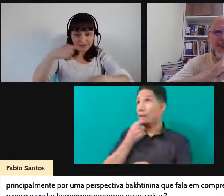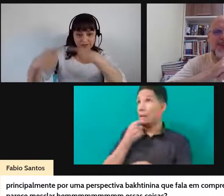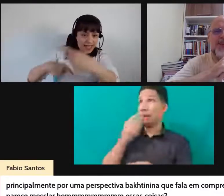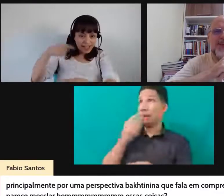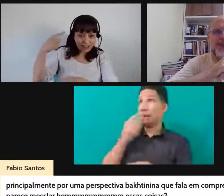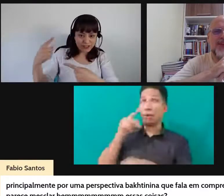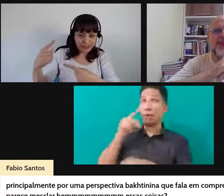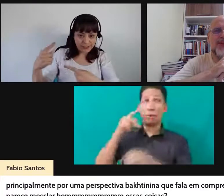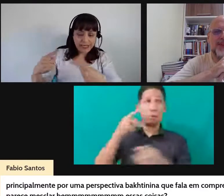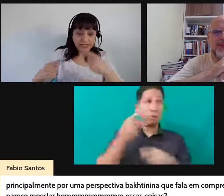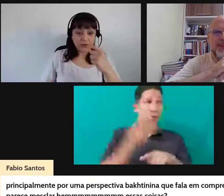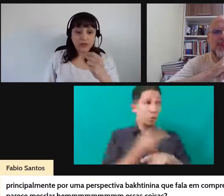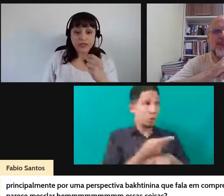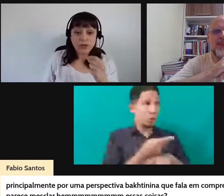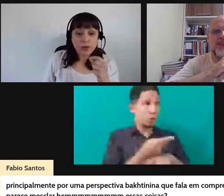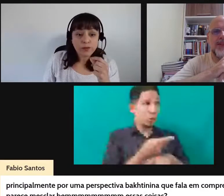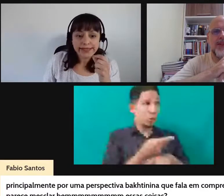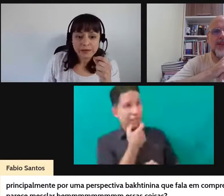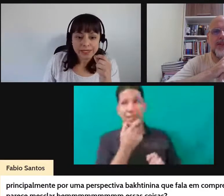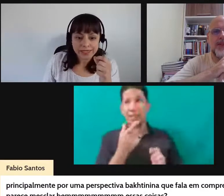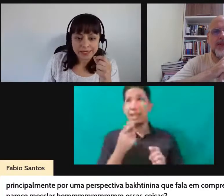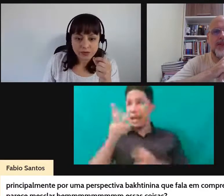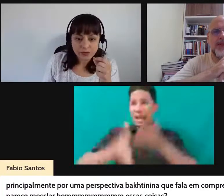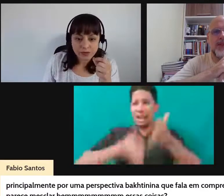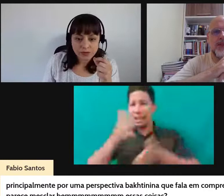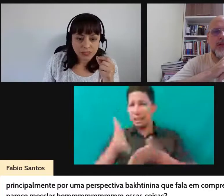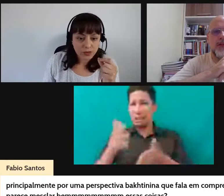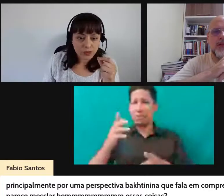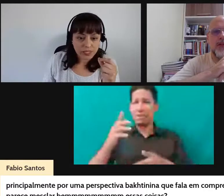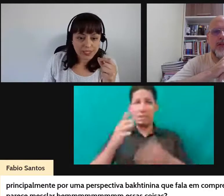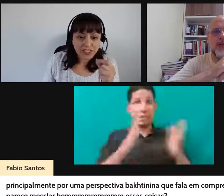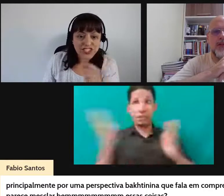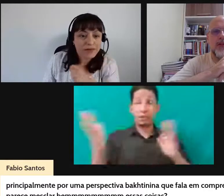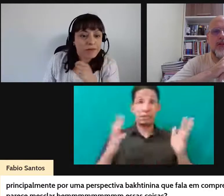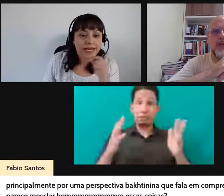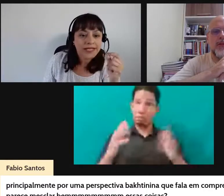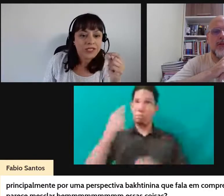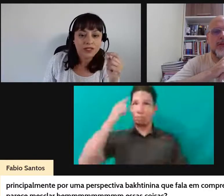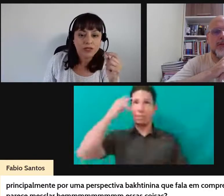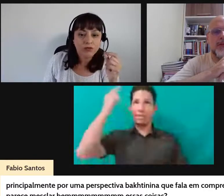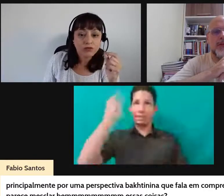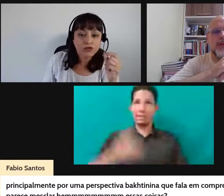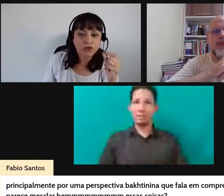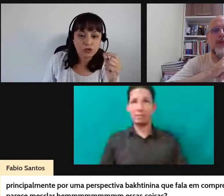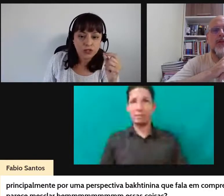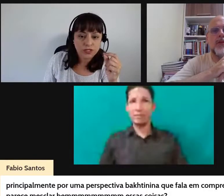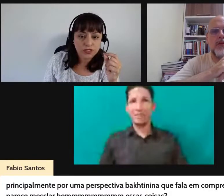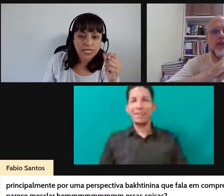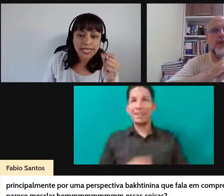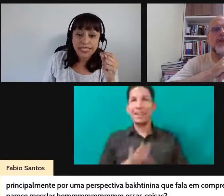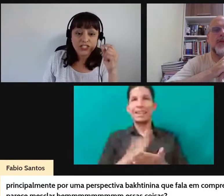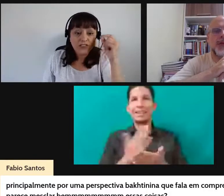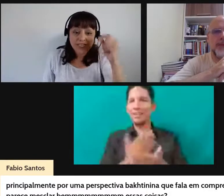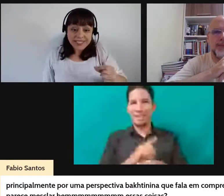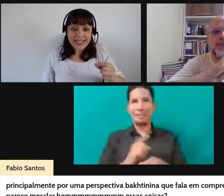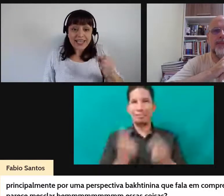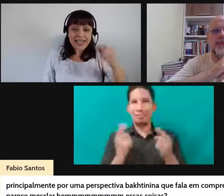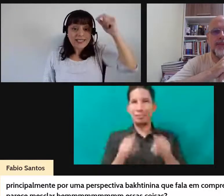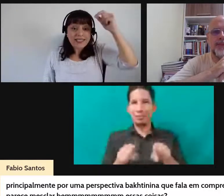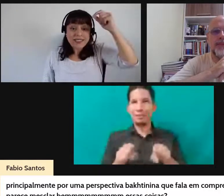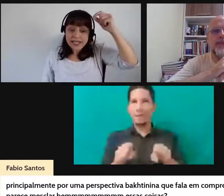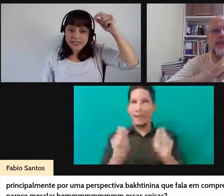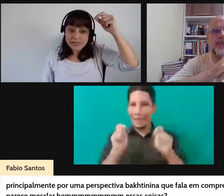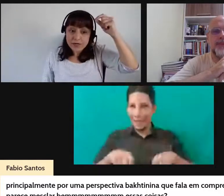que viagem. Então, numa interpretação simultânea, jamais eu teria condições de